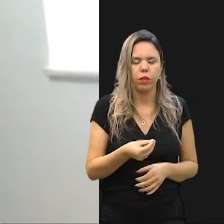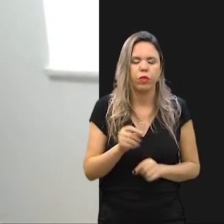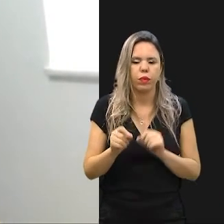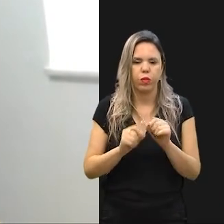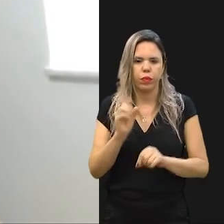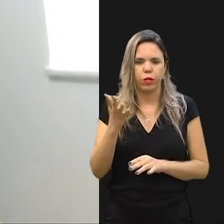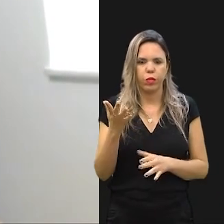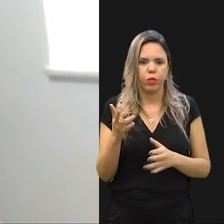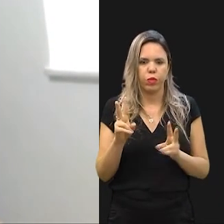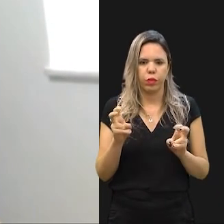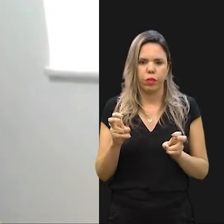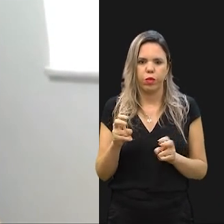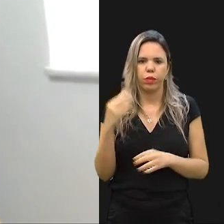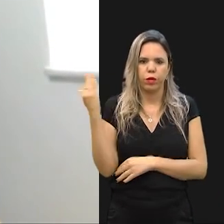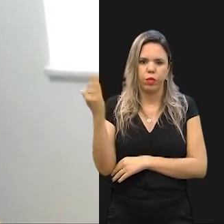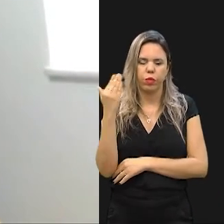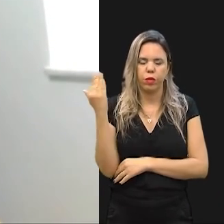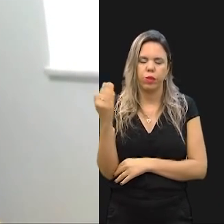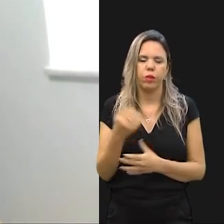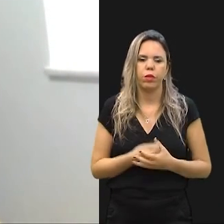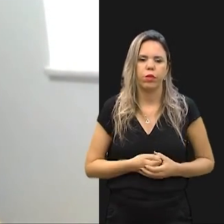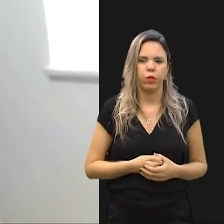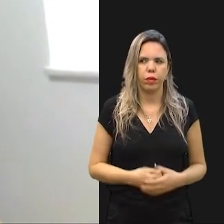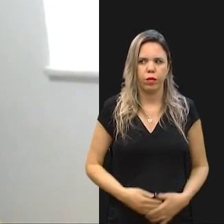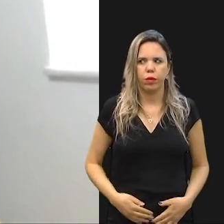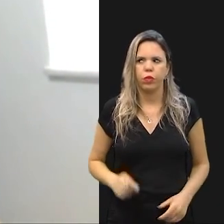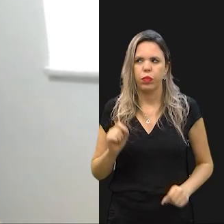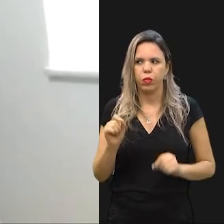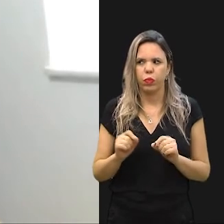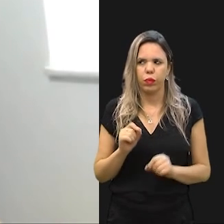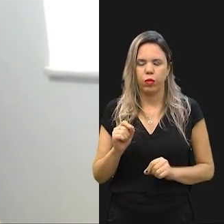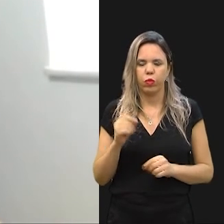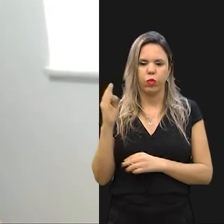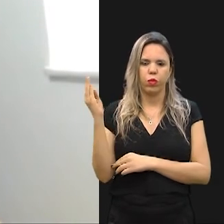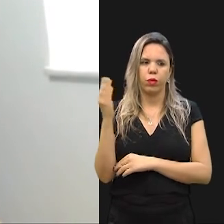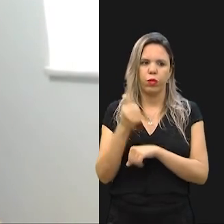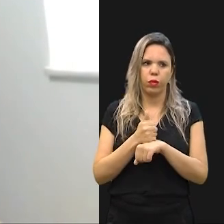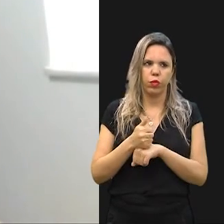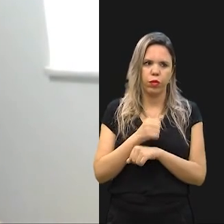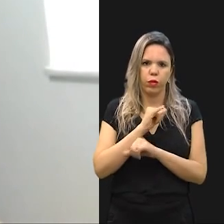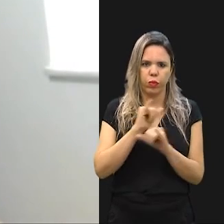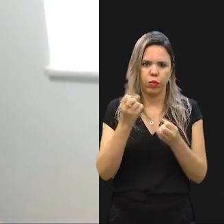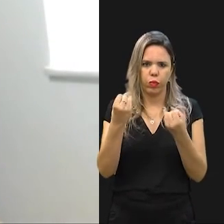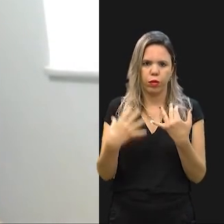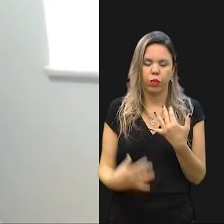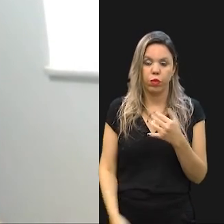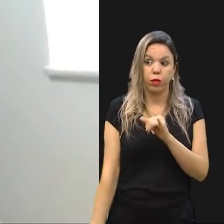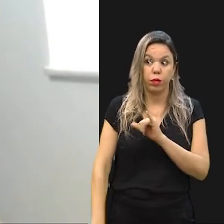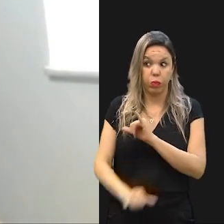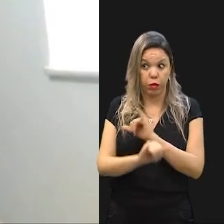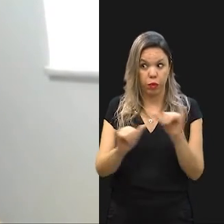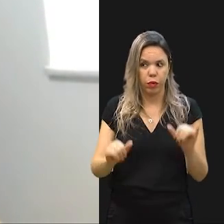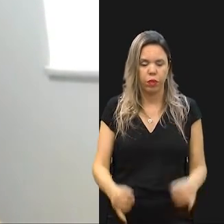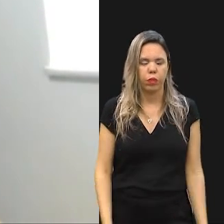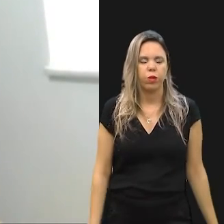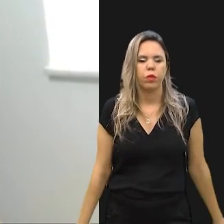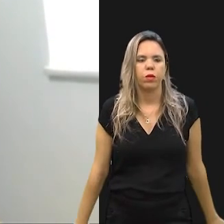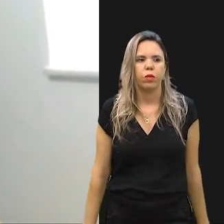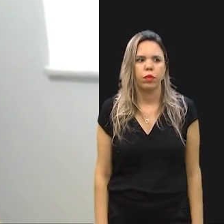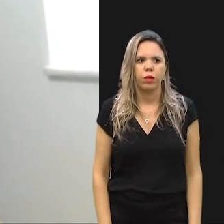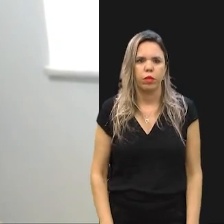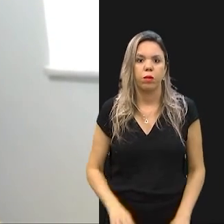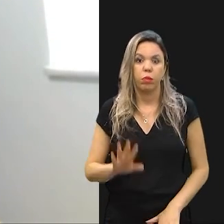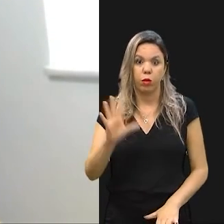se trata a previsão, o que os meteorologistas querem dizer quando emitem alertas. É